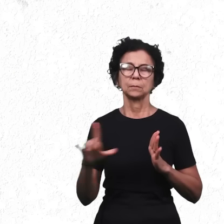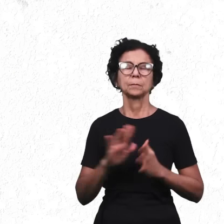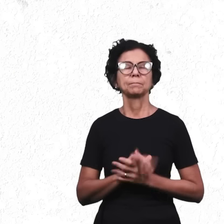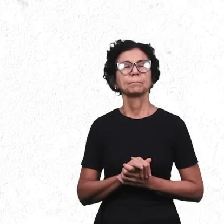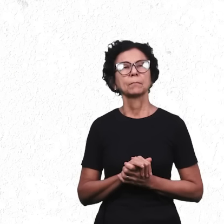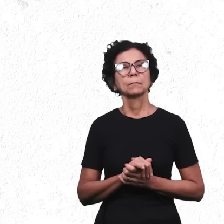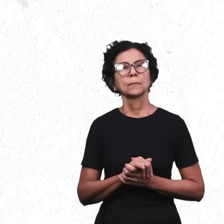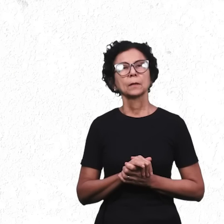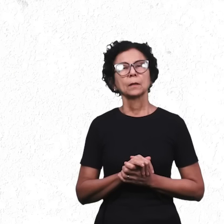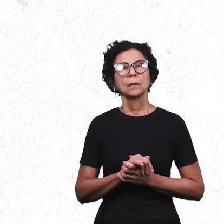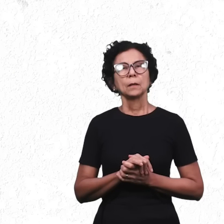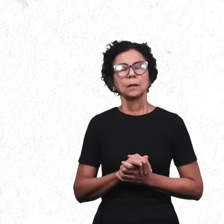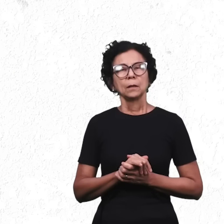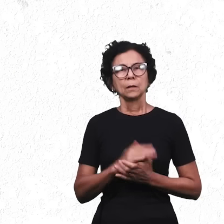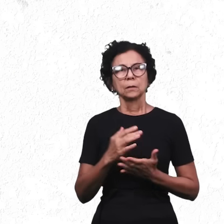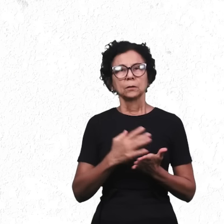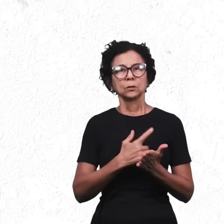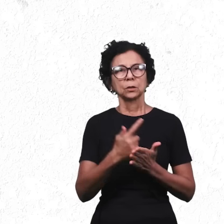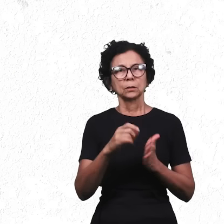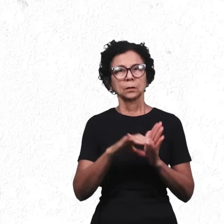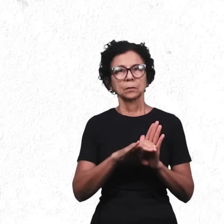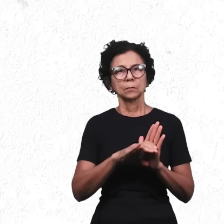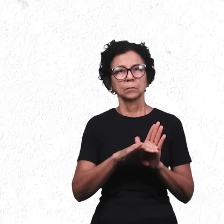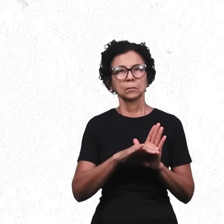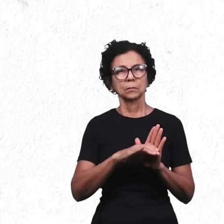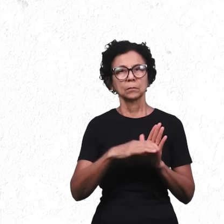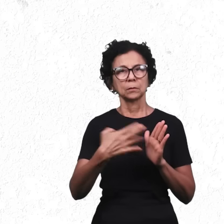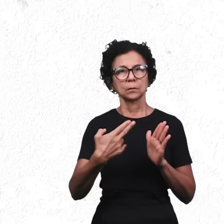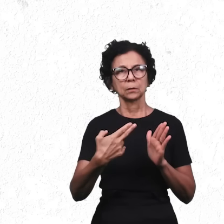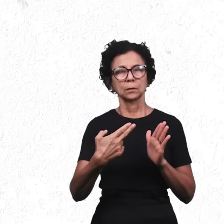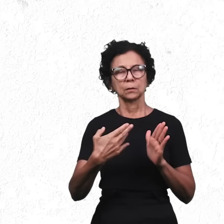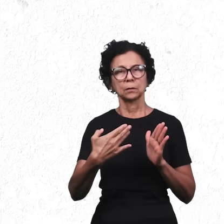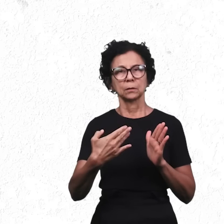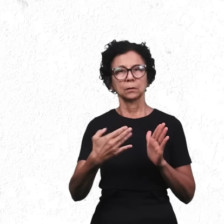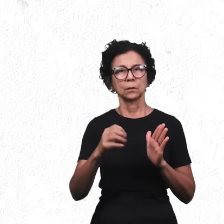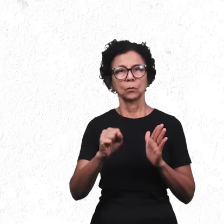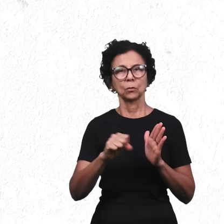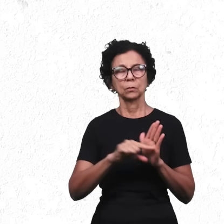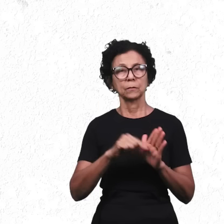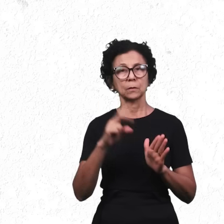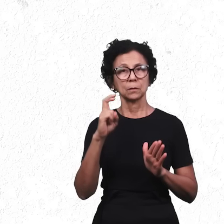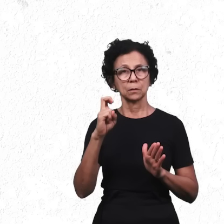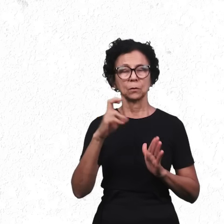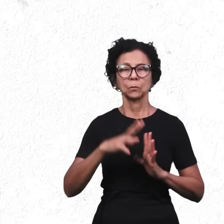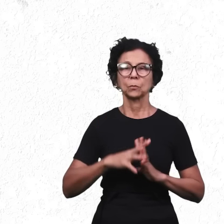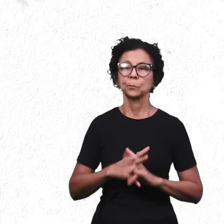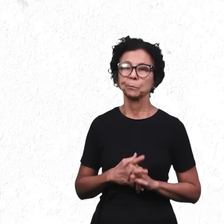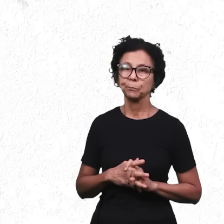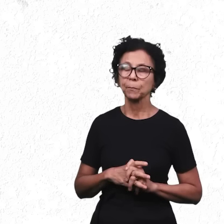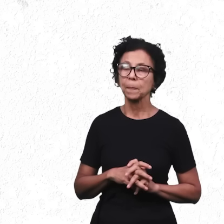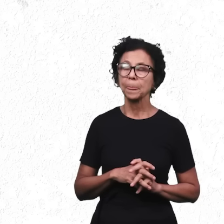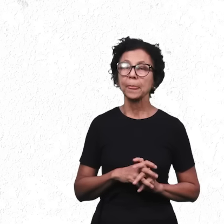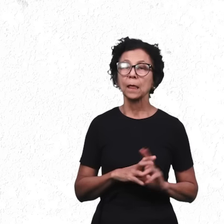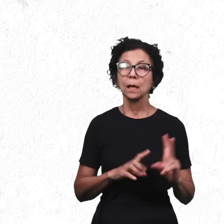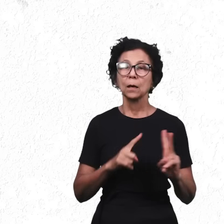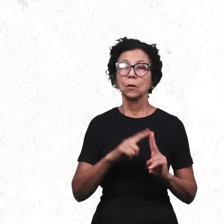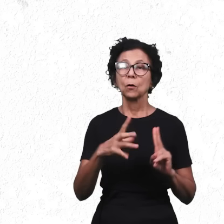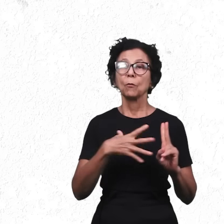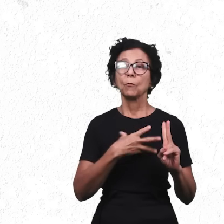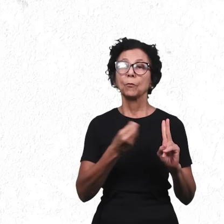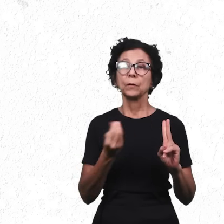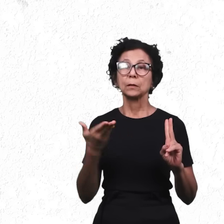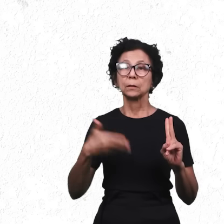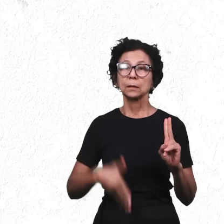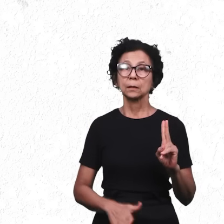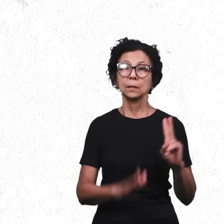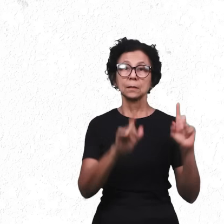48:5. Agora, pois, os teus dois filhos que te nasceram na terra do Egito, antes que eu viesse